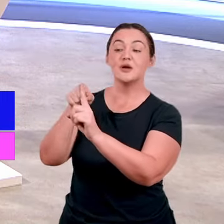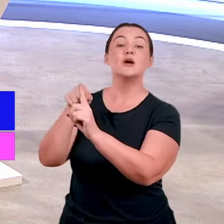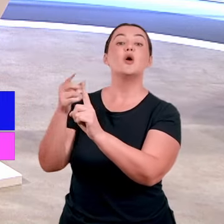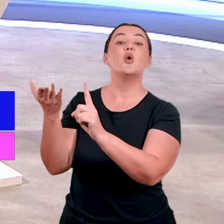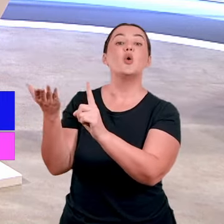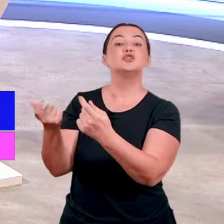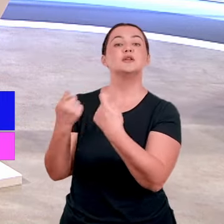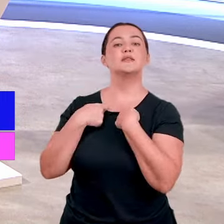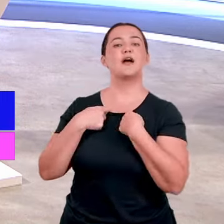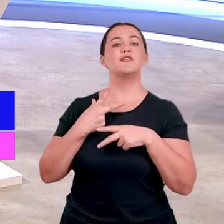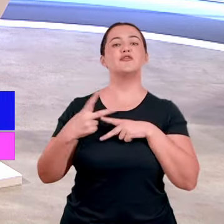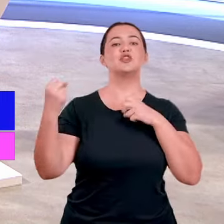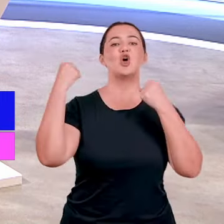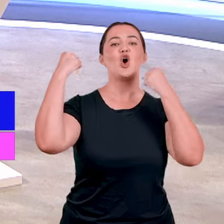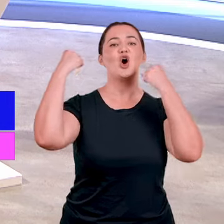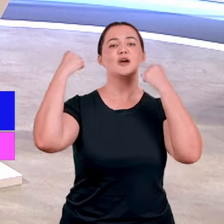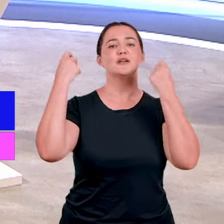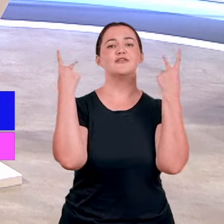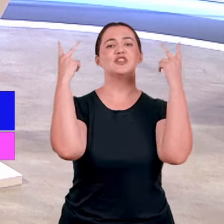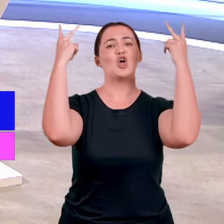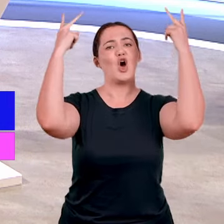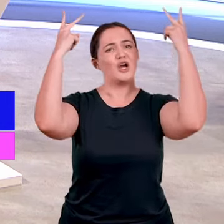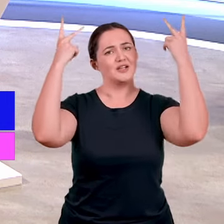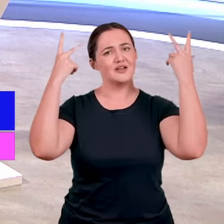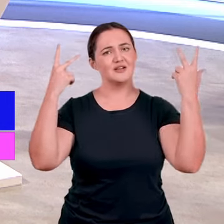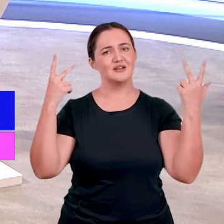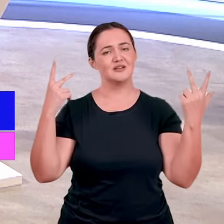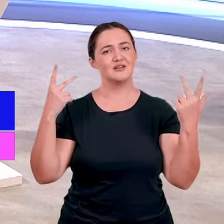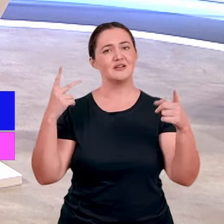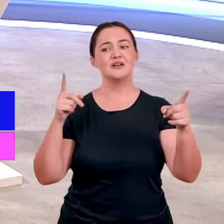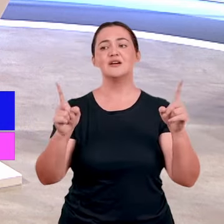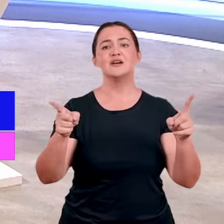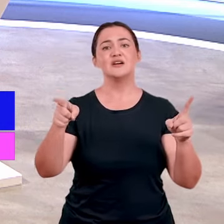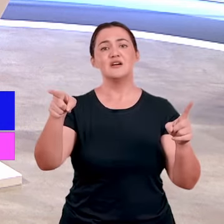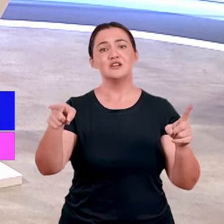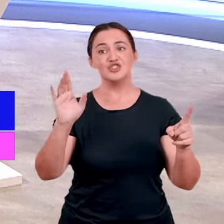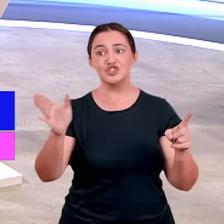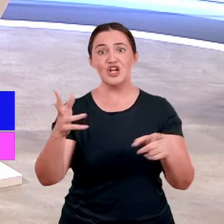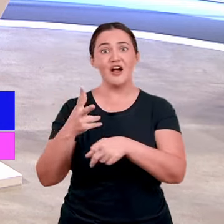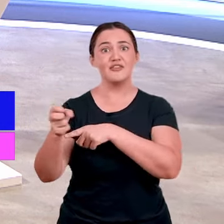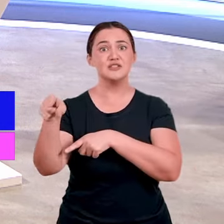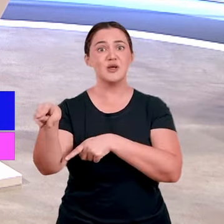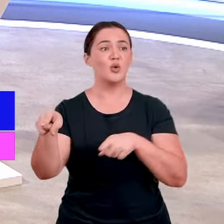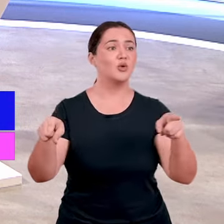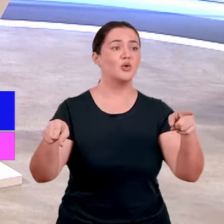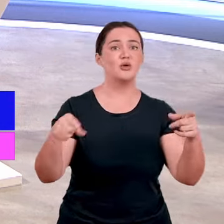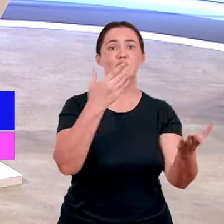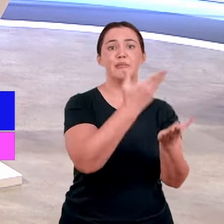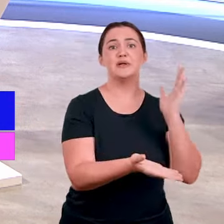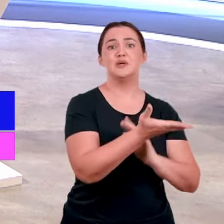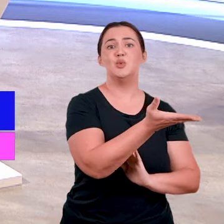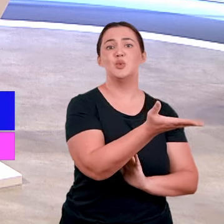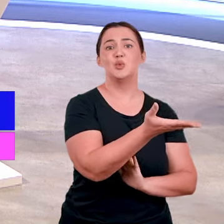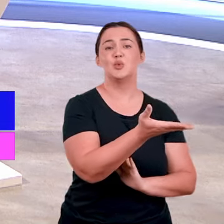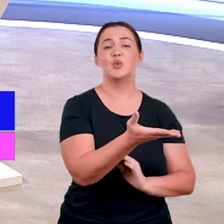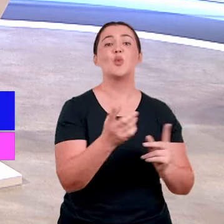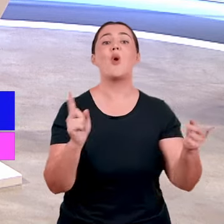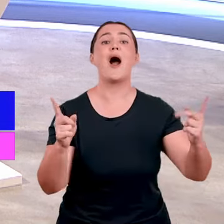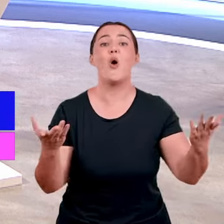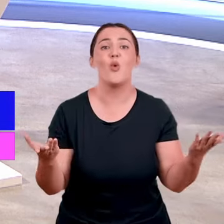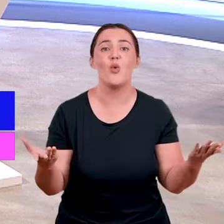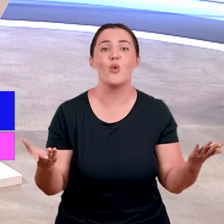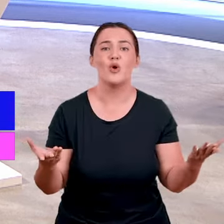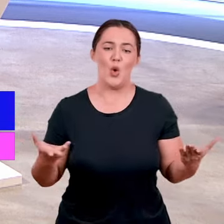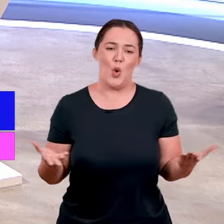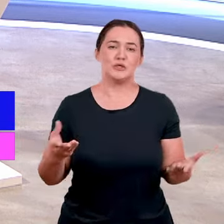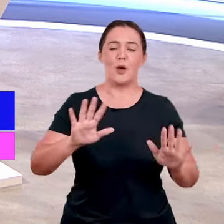E hoje, todos nós podemos ser salvos. Você não vai se salvar por nada que você faça. Nada